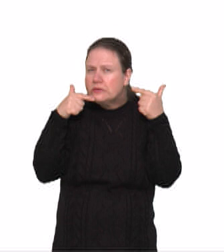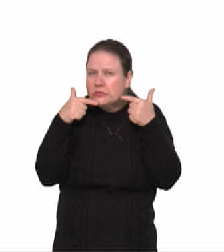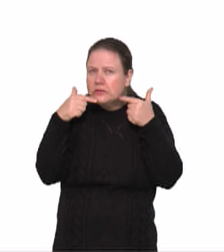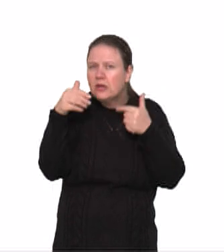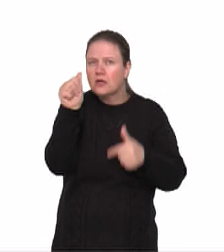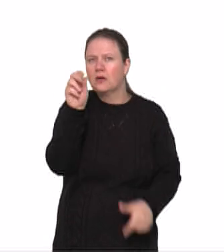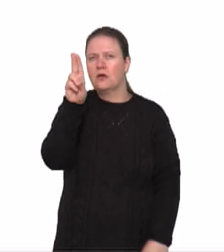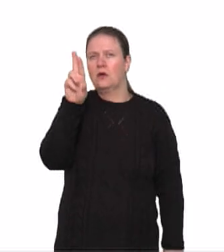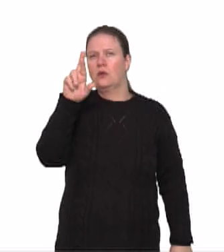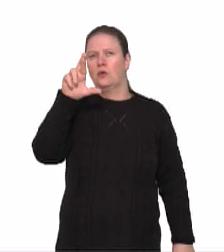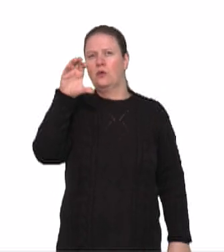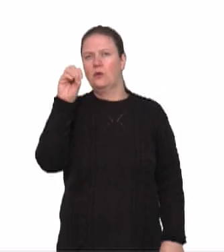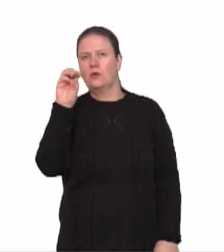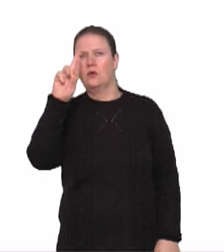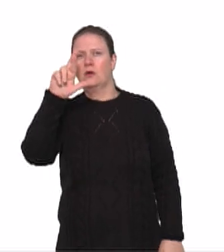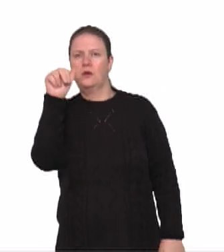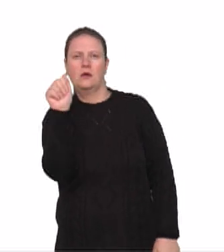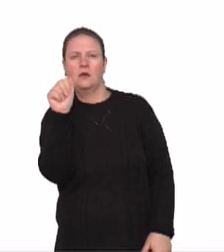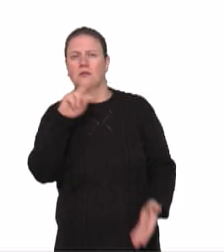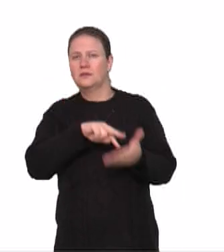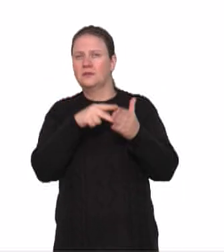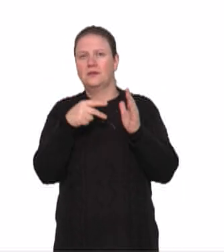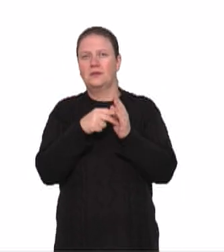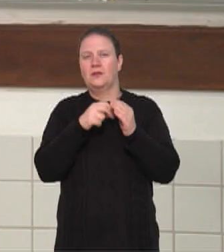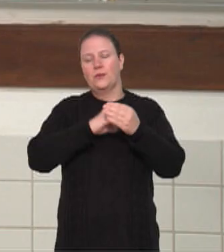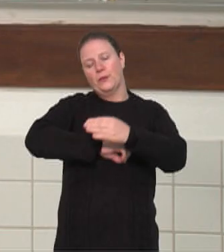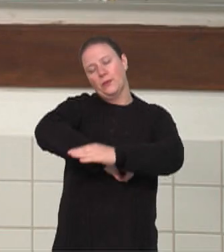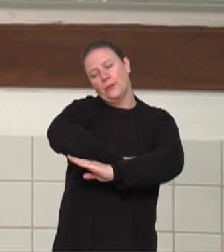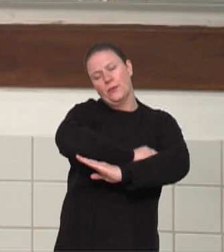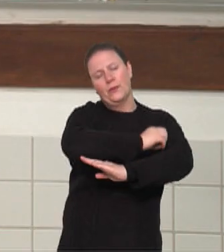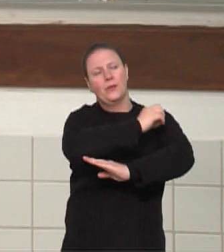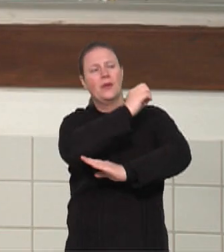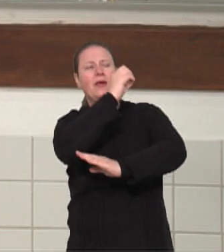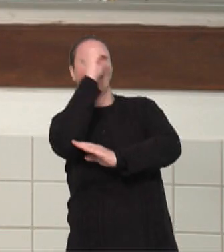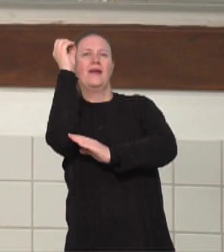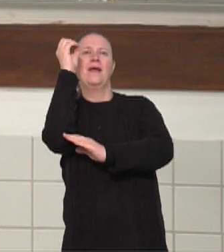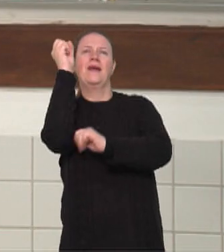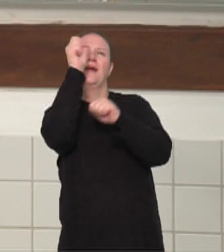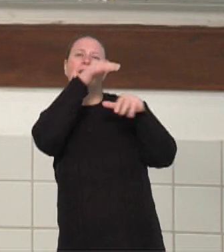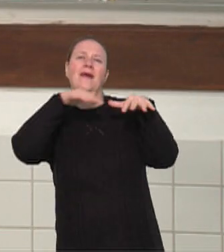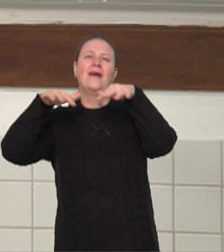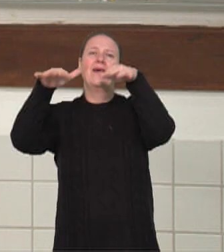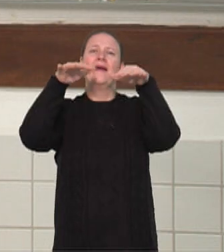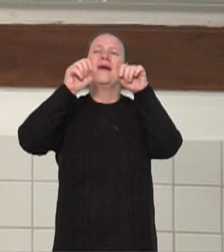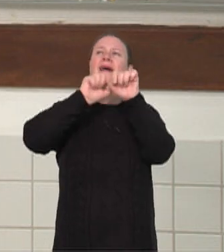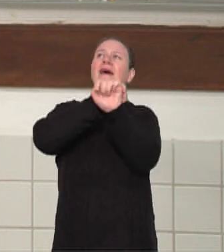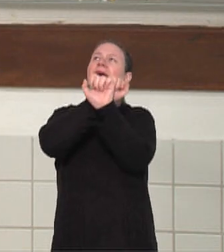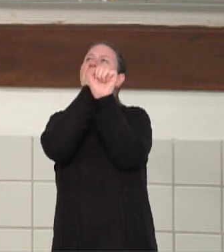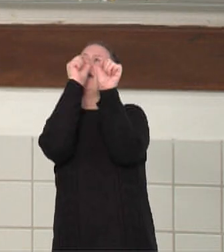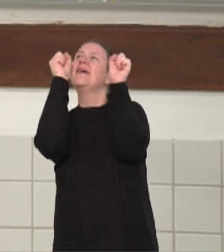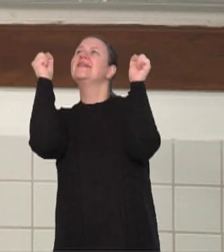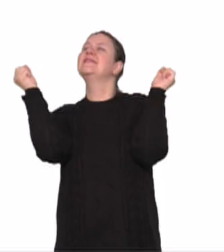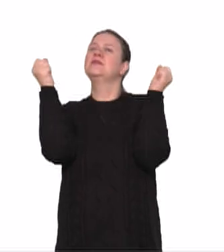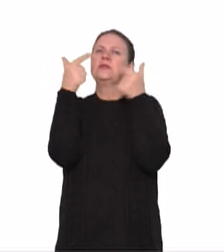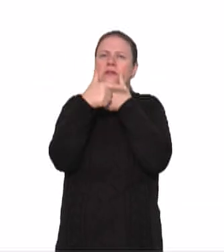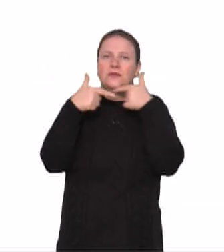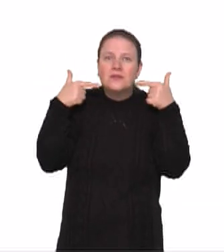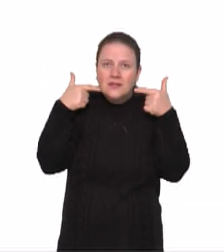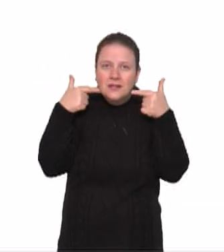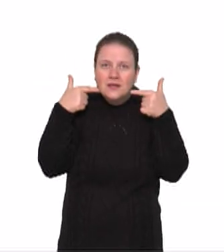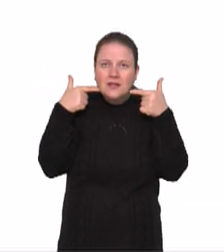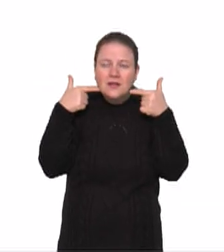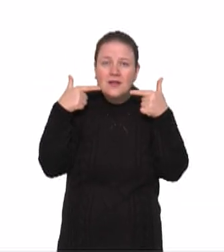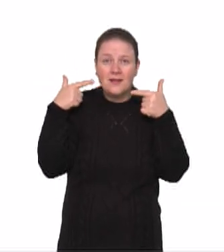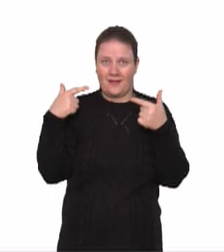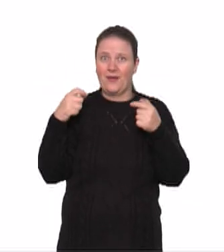uma personificação, a aurora significa o amanhecer. Como que esse amanhecer sorri? Né, ele sorri